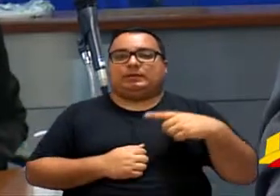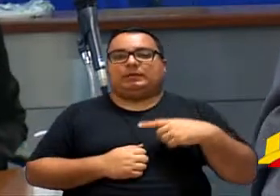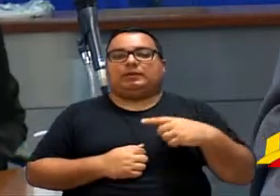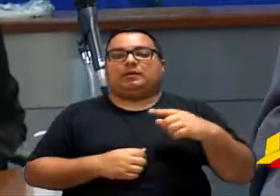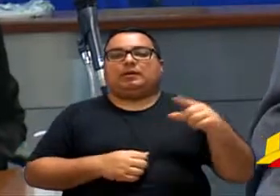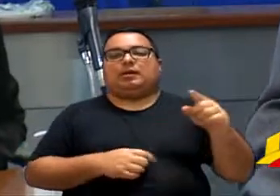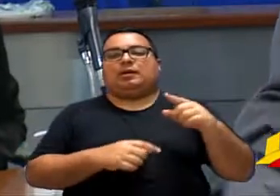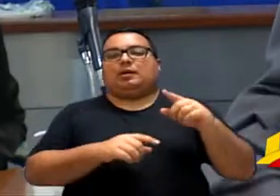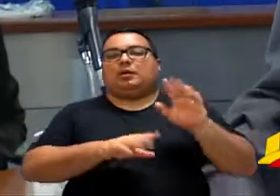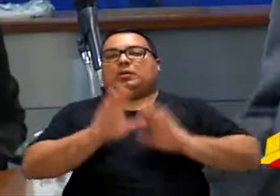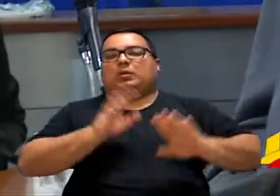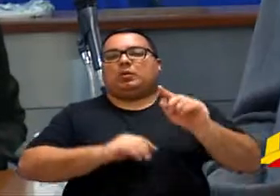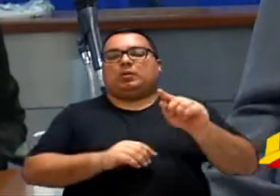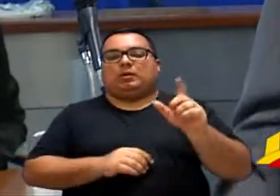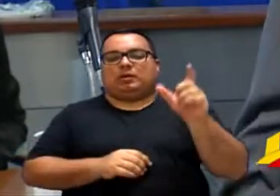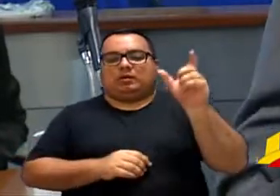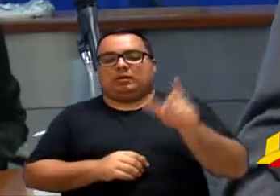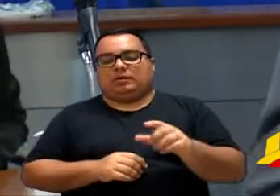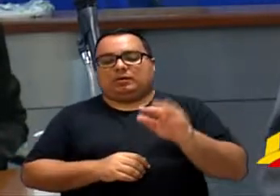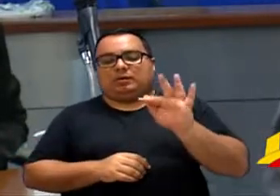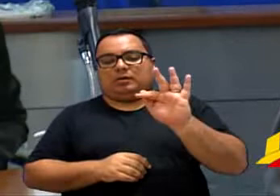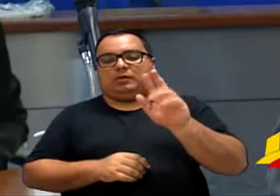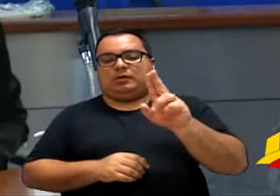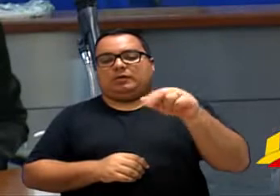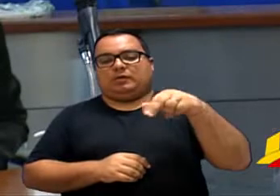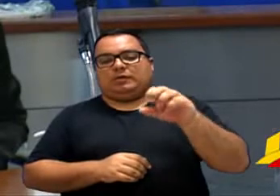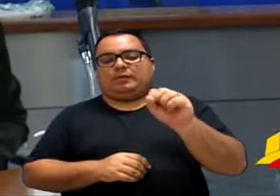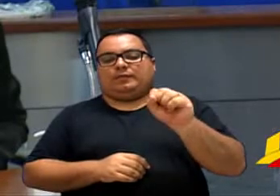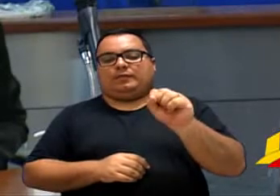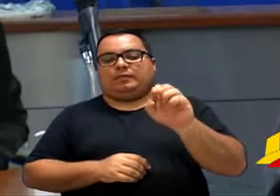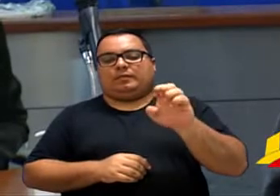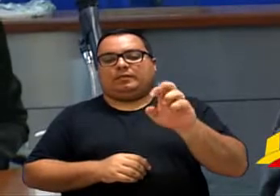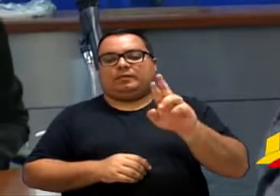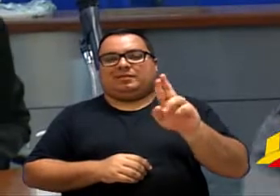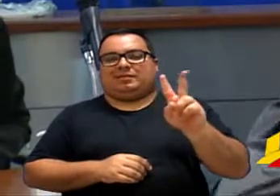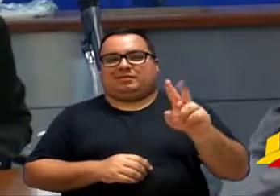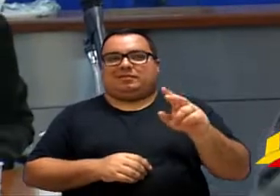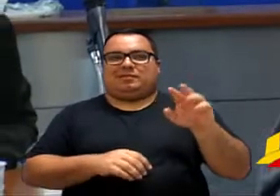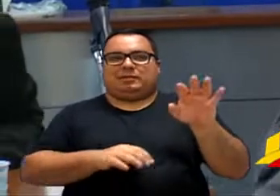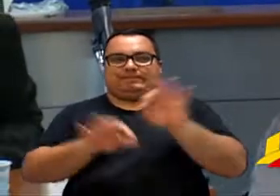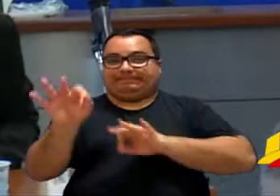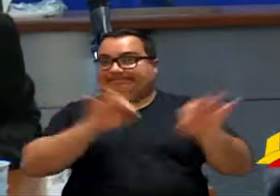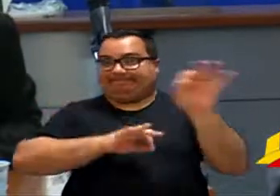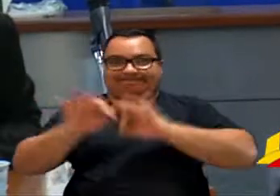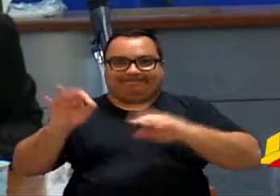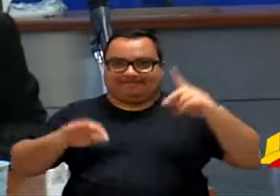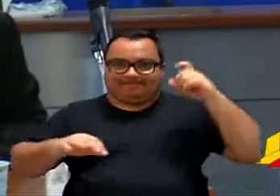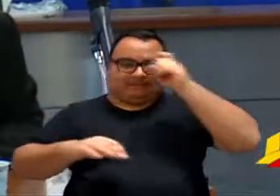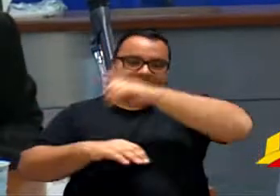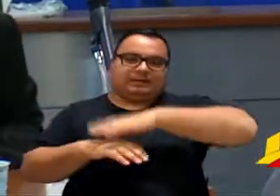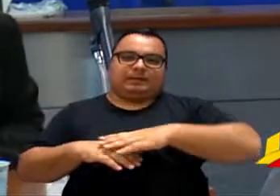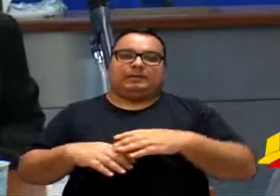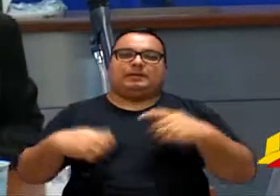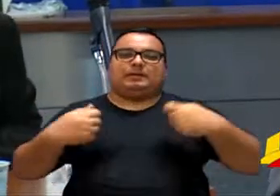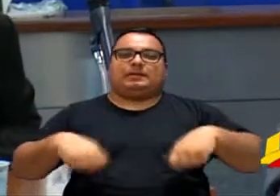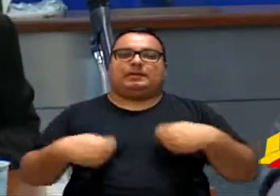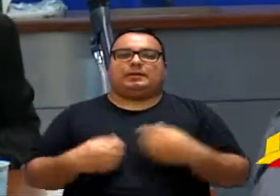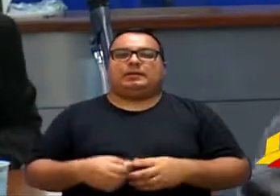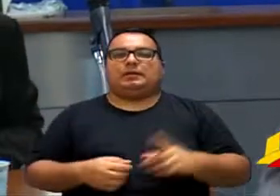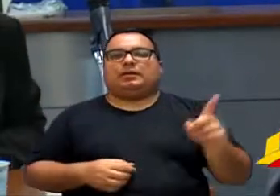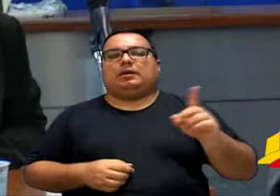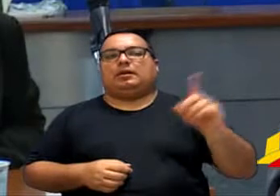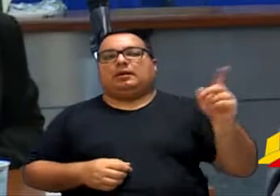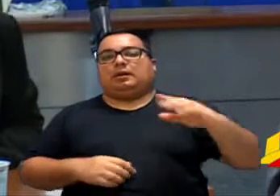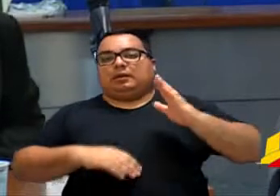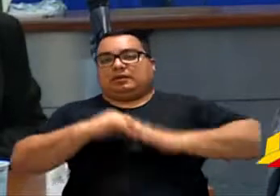ficar se a condição de prestar o serviço de qualidade que ainda tem portanto eu quero trazer aqui esse mérito da